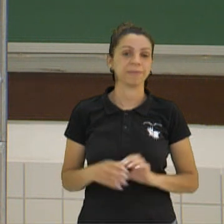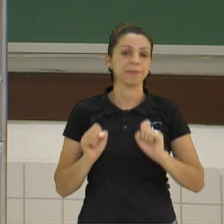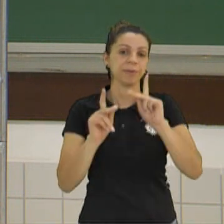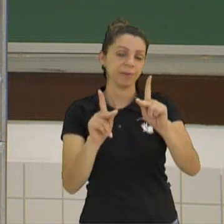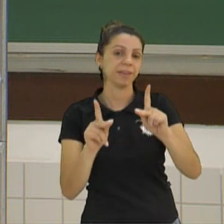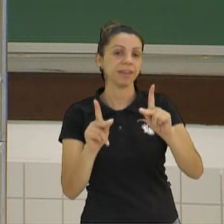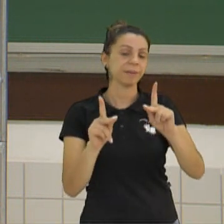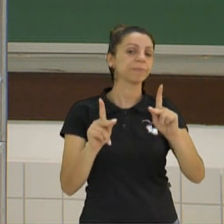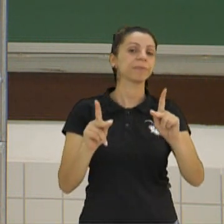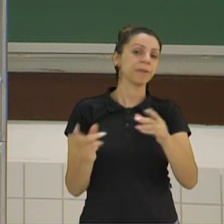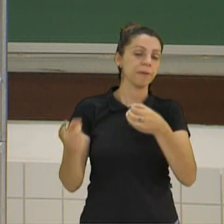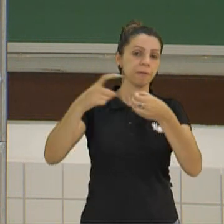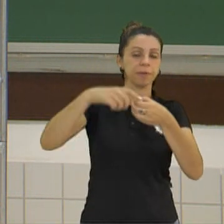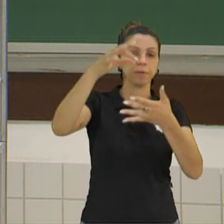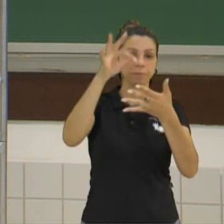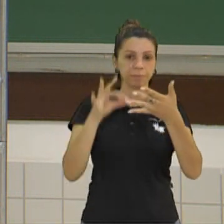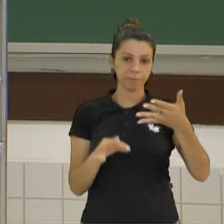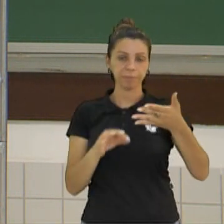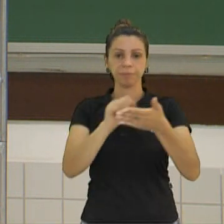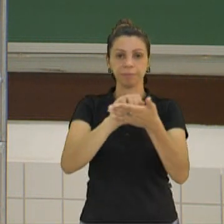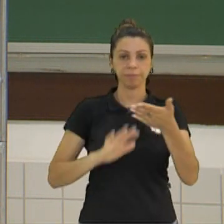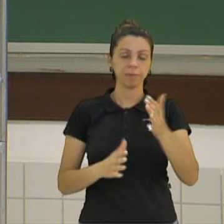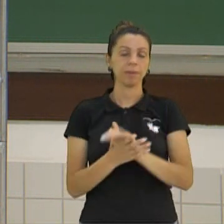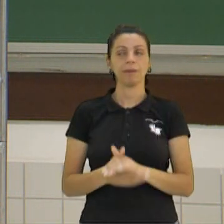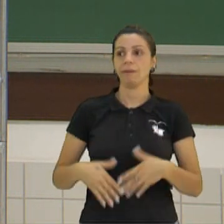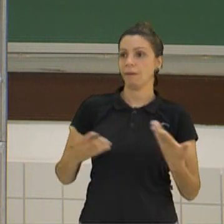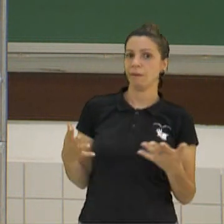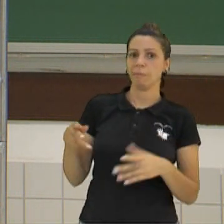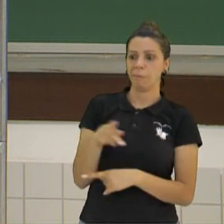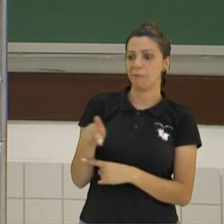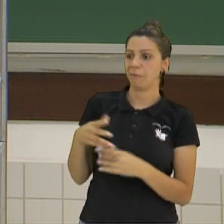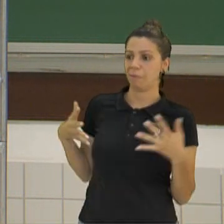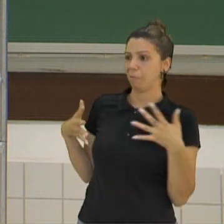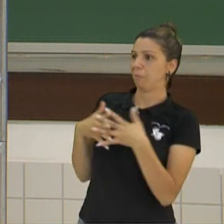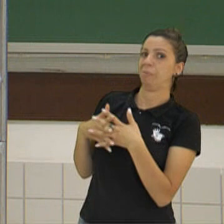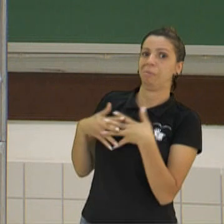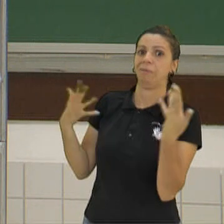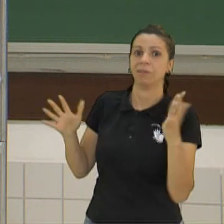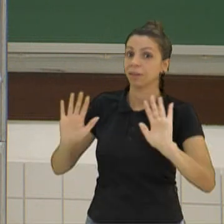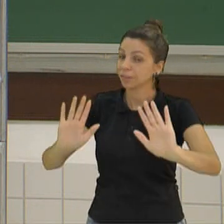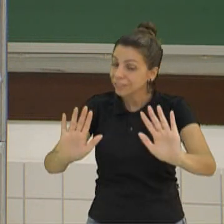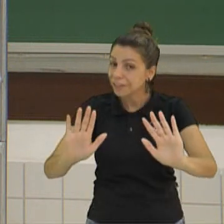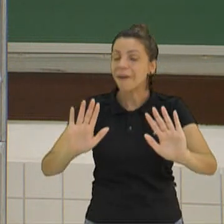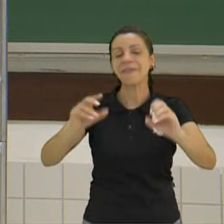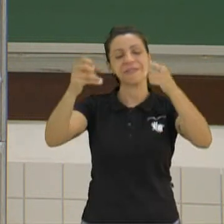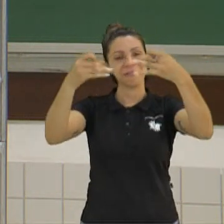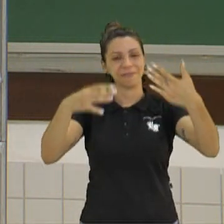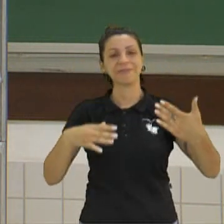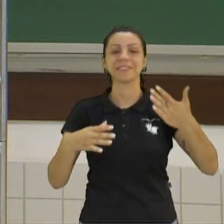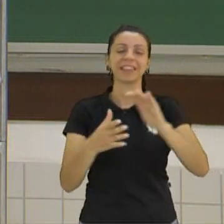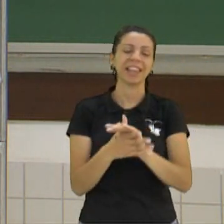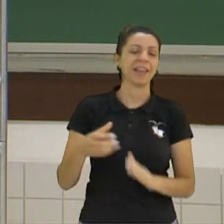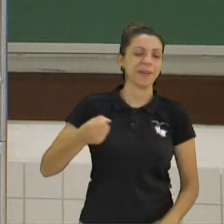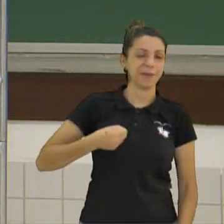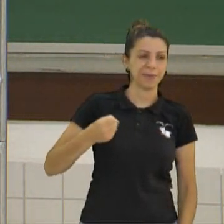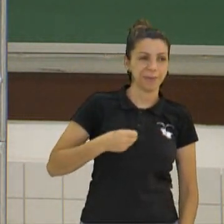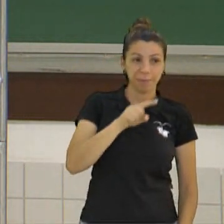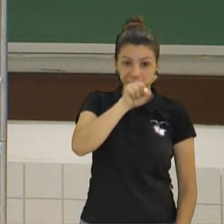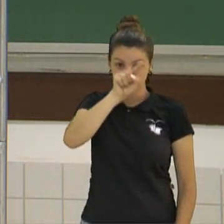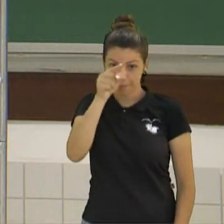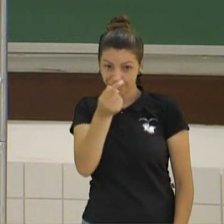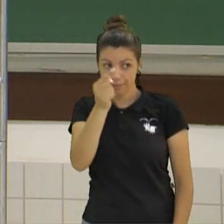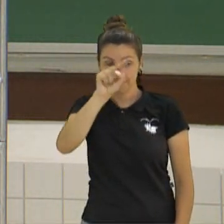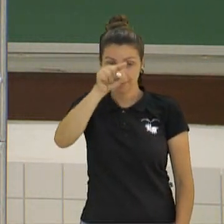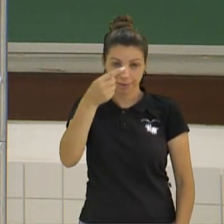Muito bem, pessoal. Vamos fazer a correção desse exercício. Ah, professor, me perdi. Se você se perdeu, vamos com cuidado. Eu tenho um número aqui com vírgula,